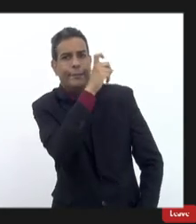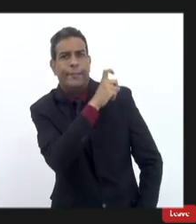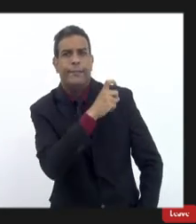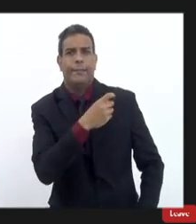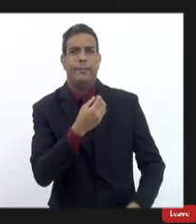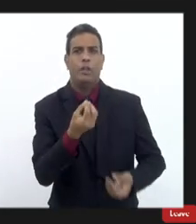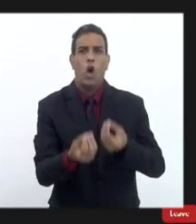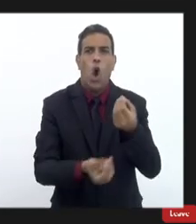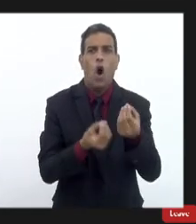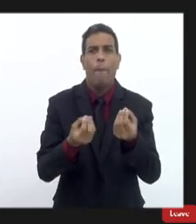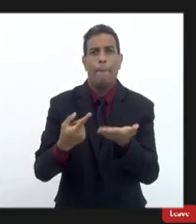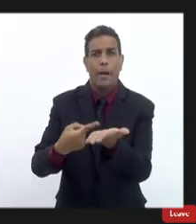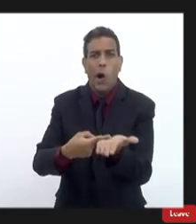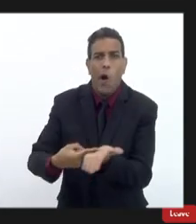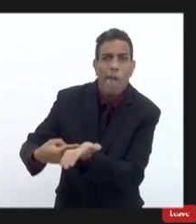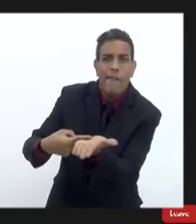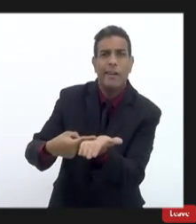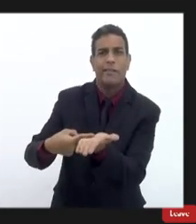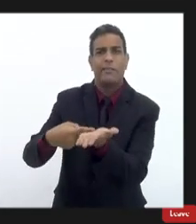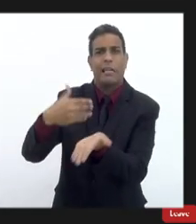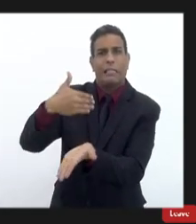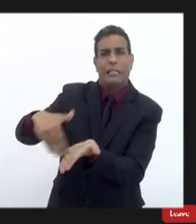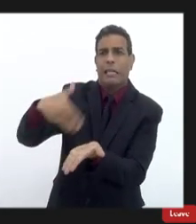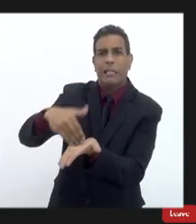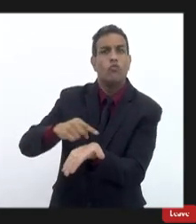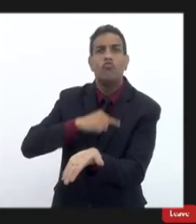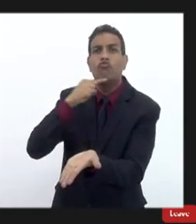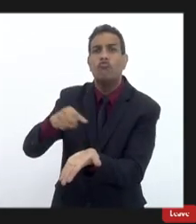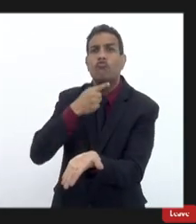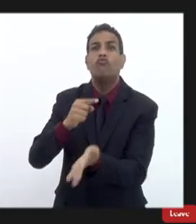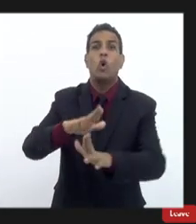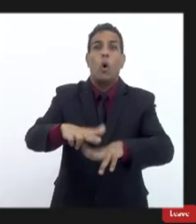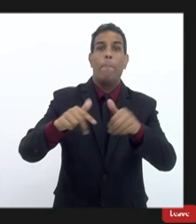dialogar com a secretaria e, de acordo com a Lei